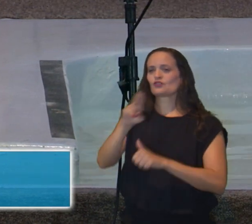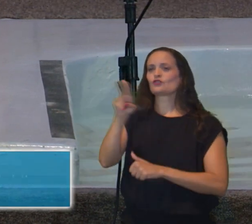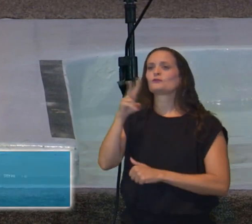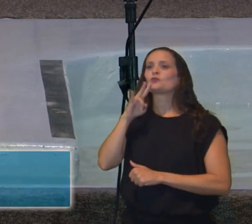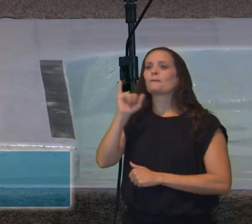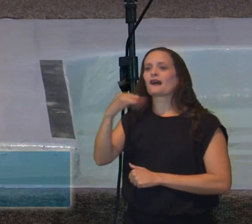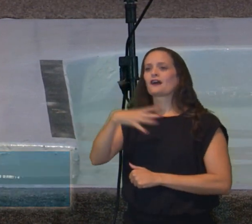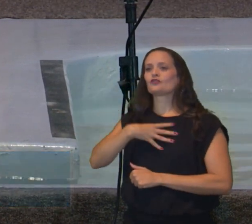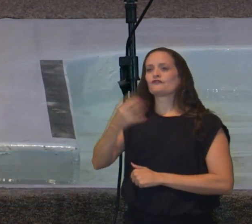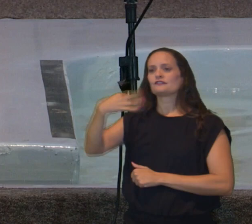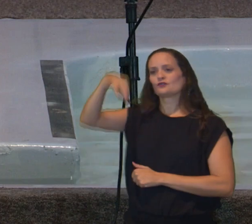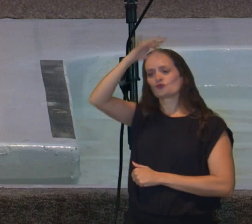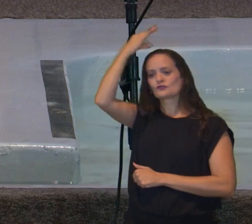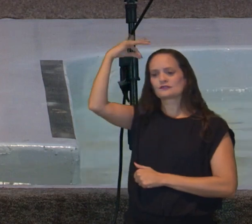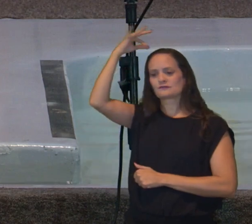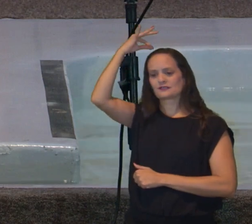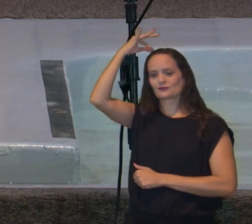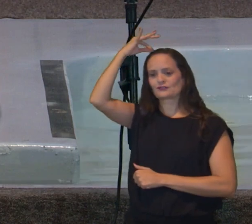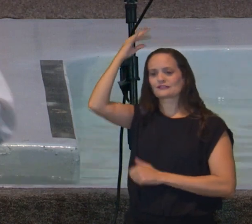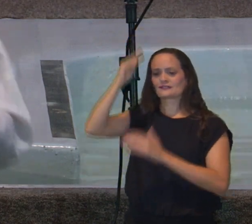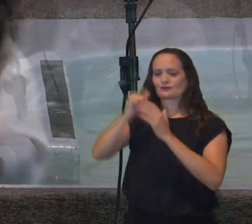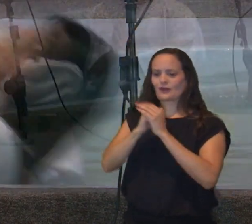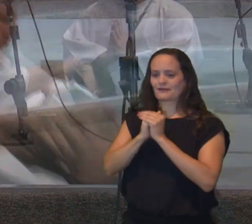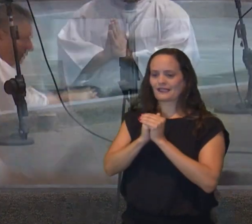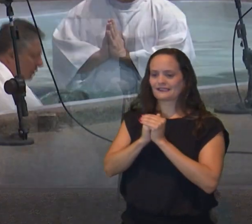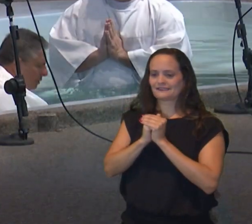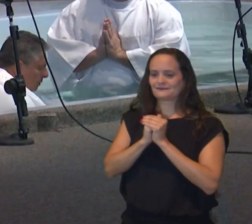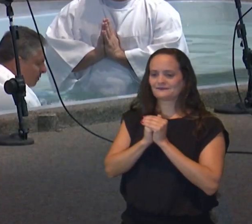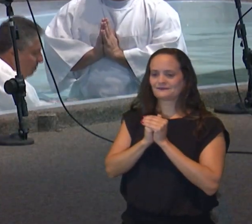do Filho e do Espírito Santo. Amém.